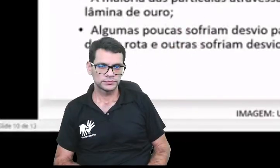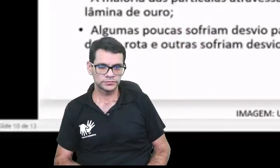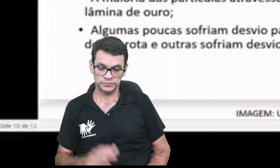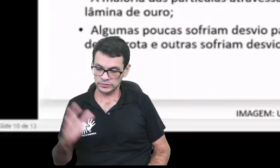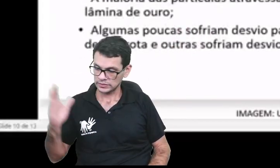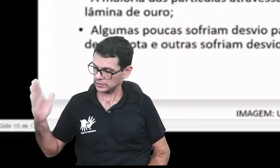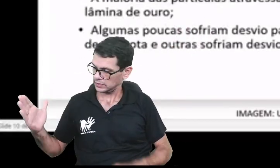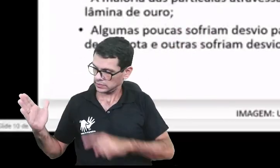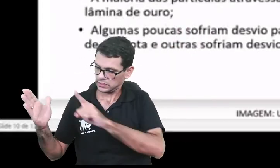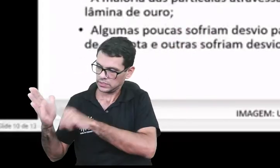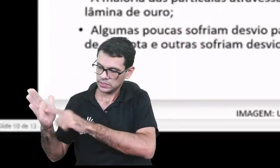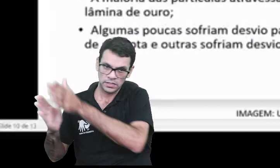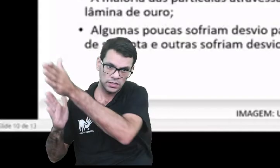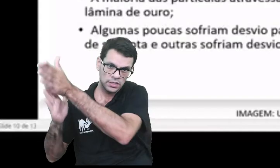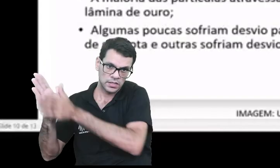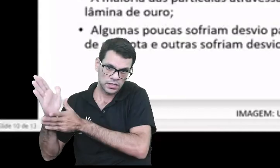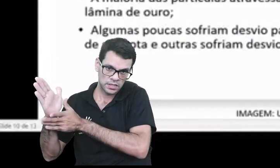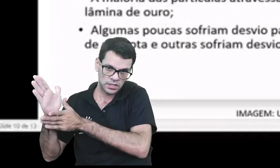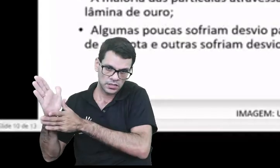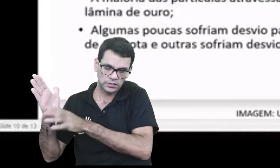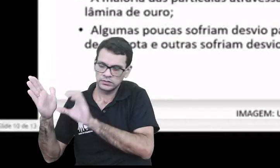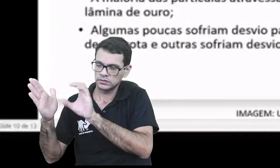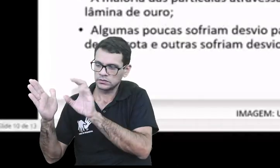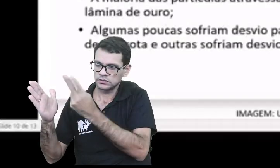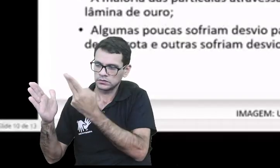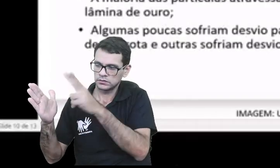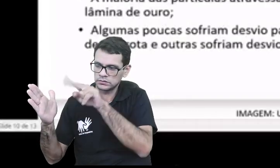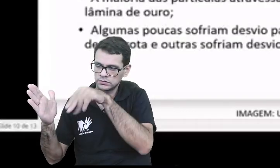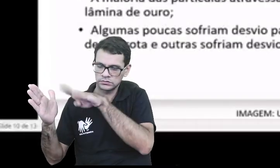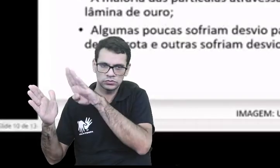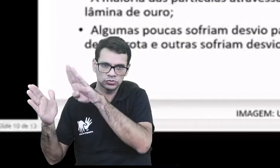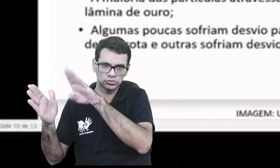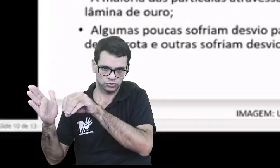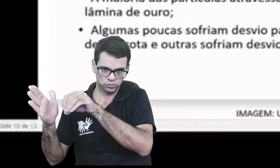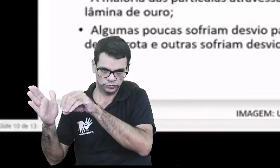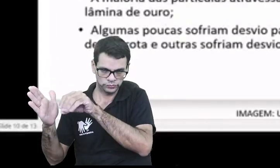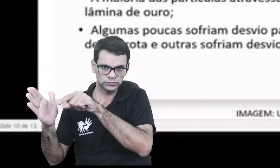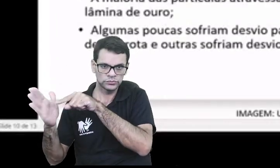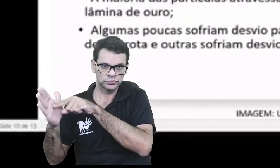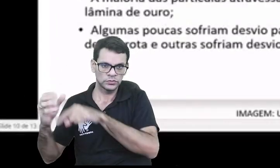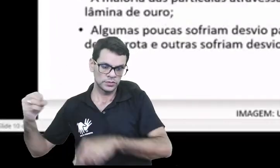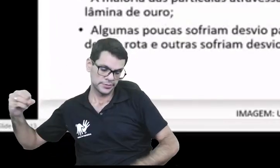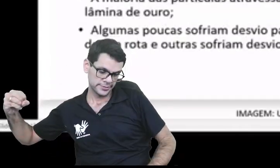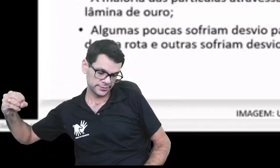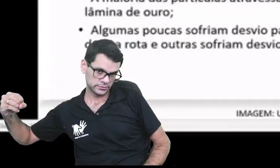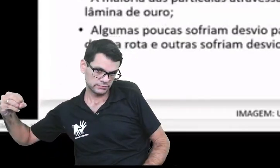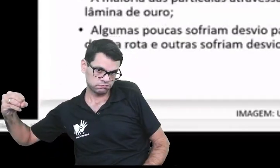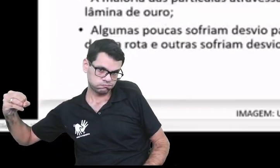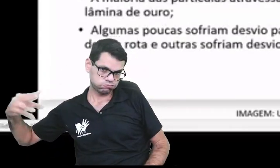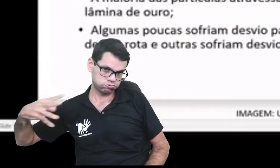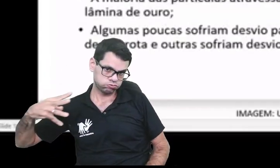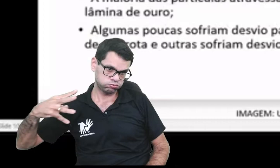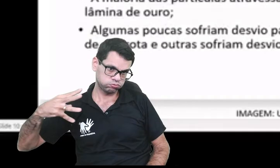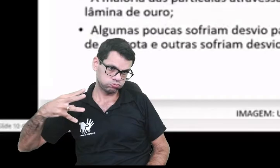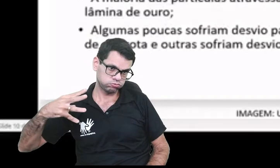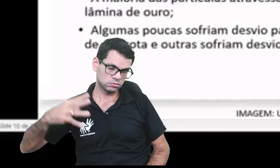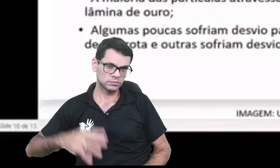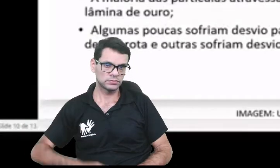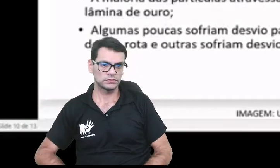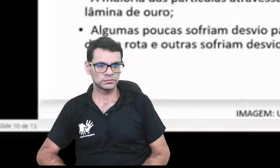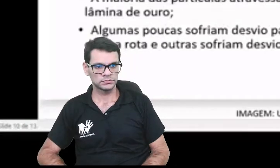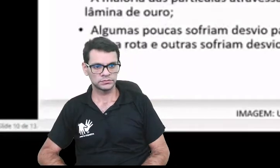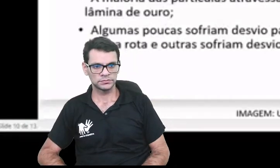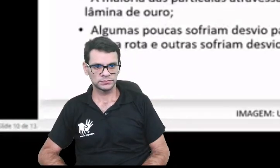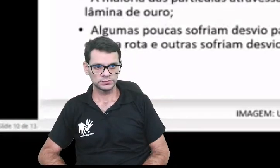polônio. O polônio já se sabia nessa época, né? Com os experimentos também do casal Curie, Marie Curie e